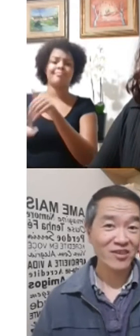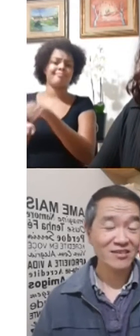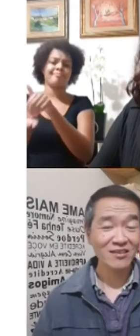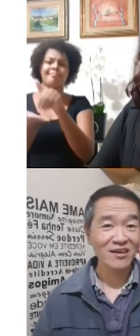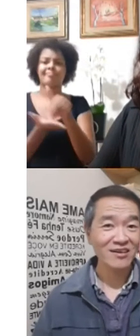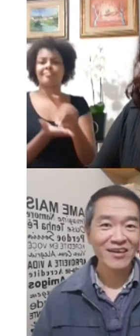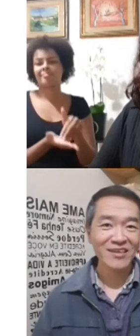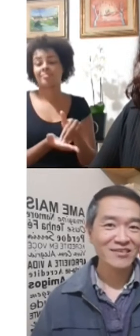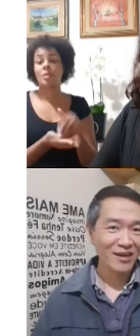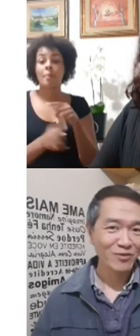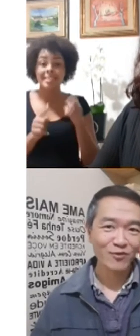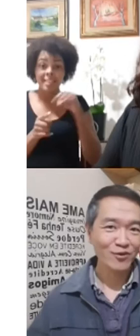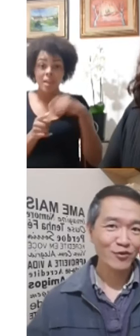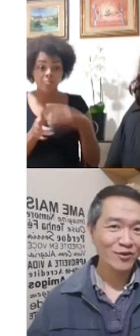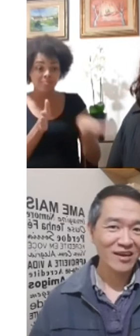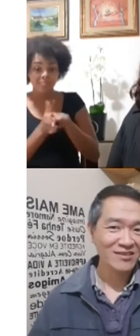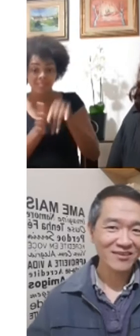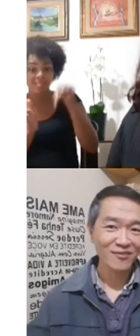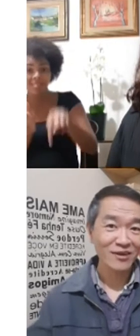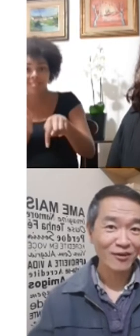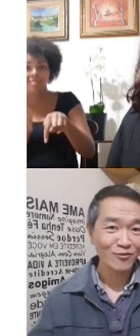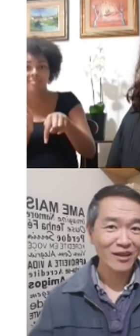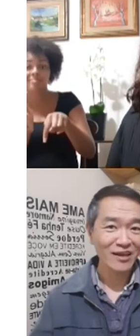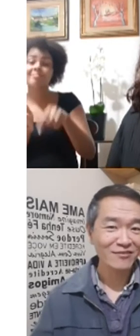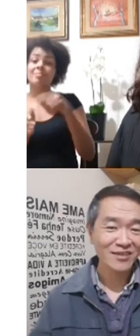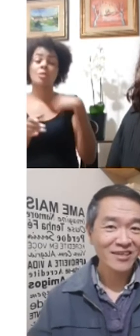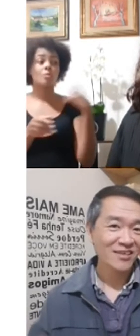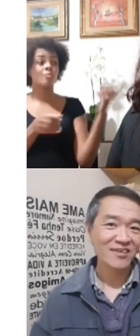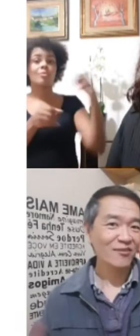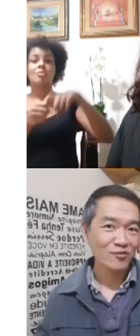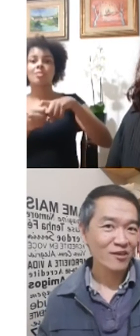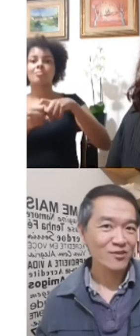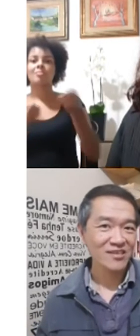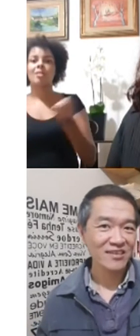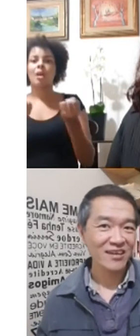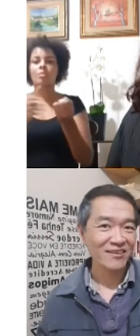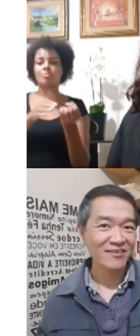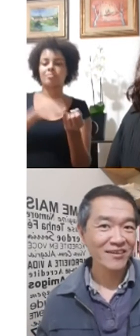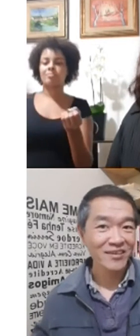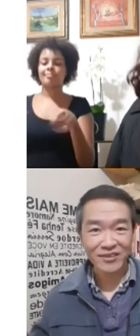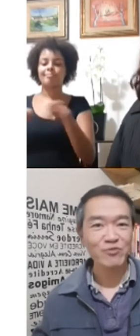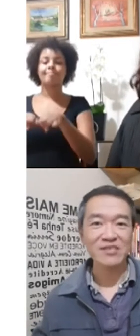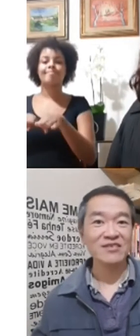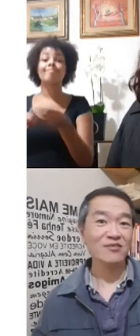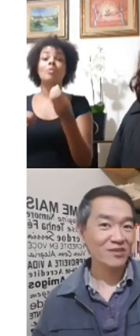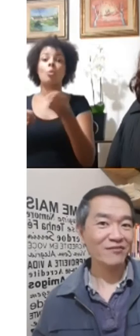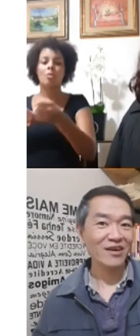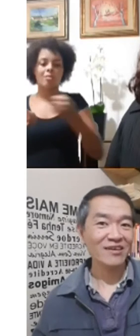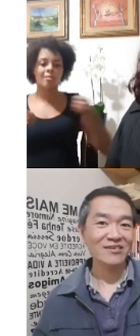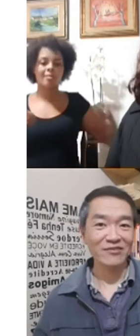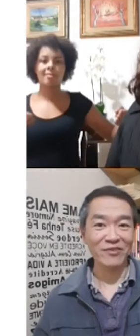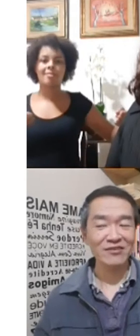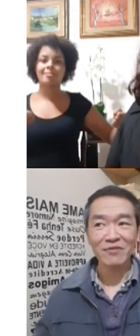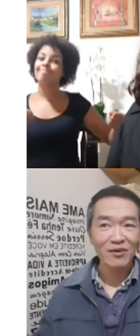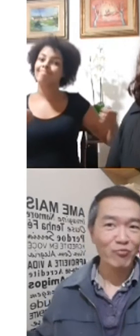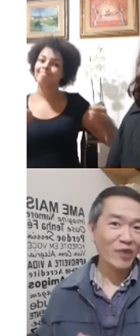se eu estacionasse lá, quem sabe quando eu voltasse ia ter um carro do lado e que eu não ia conseguir entrar, né? Então eu preciso da